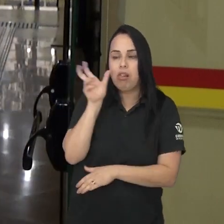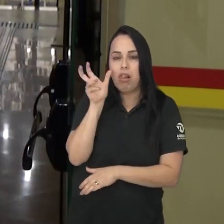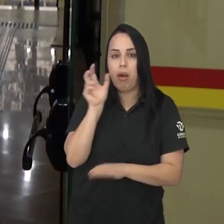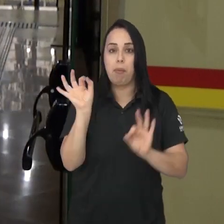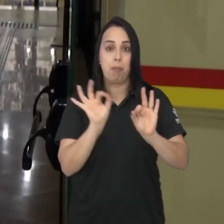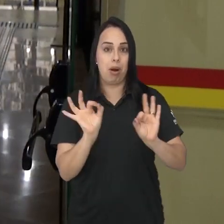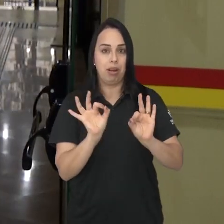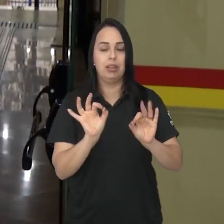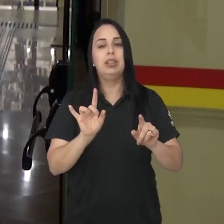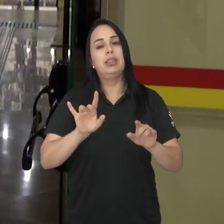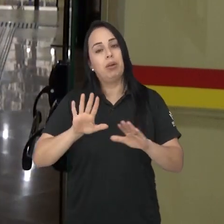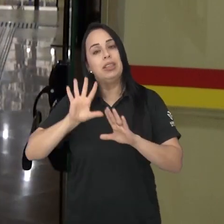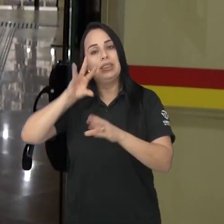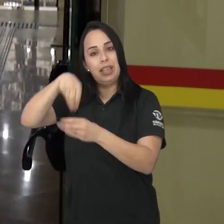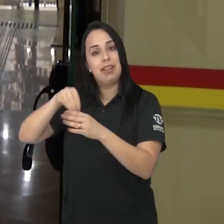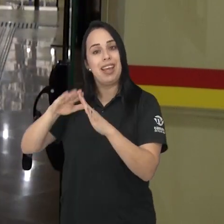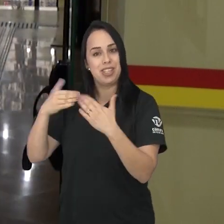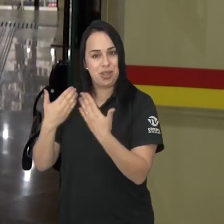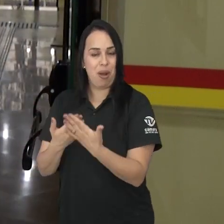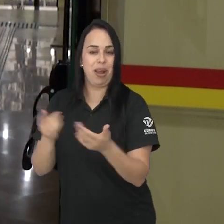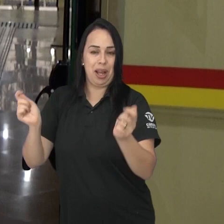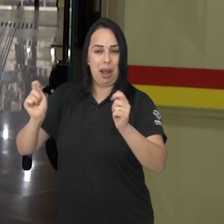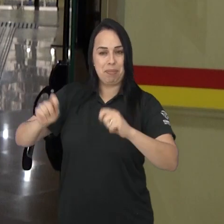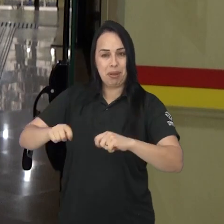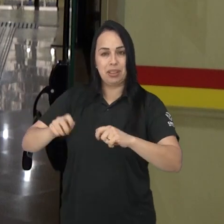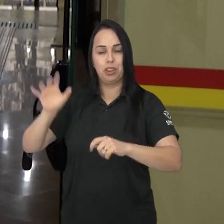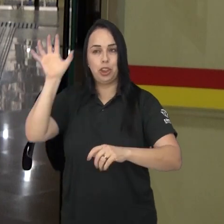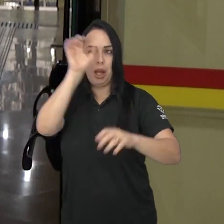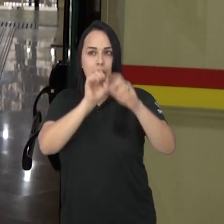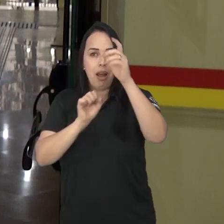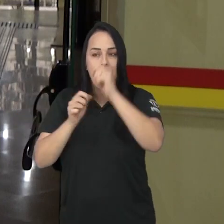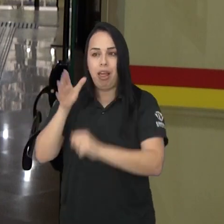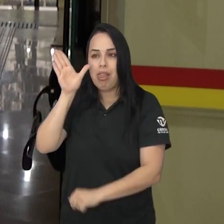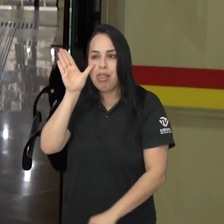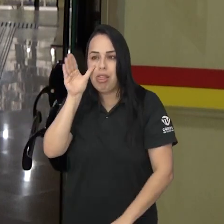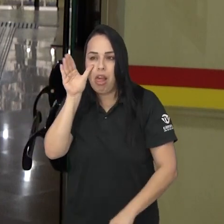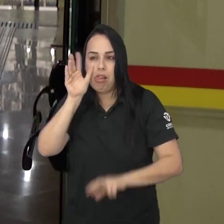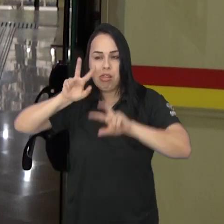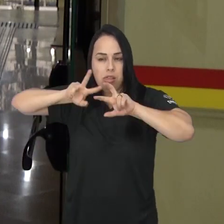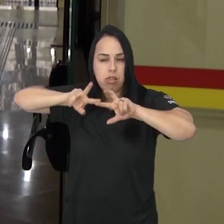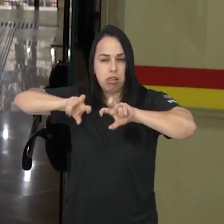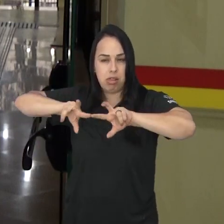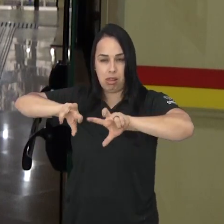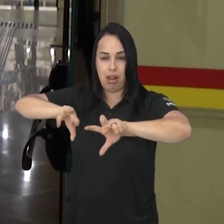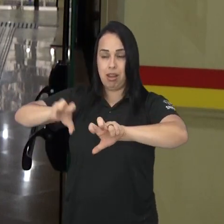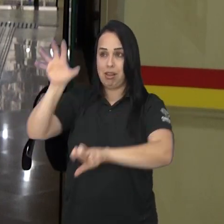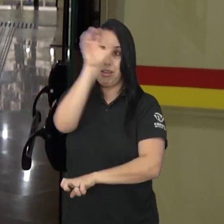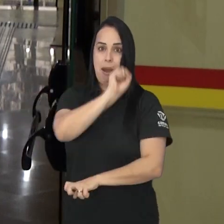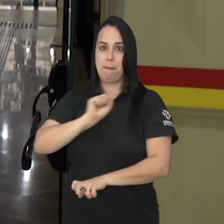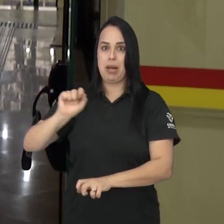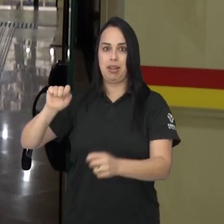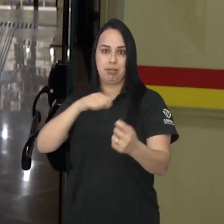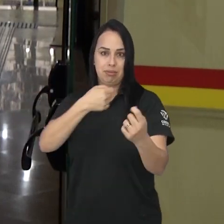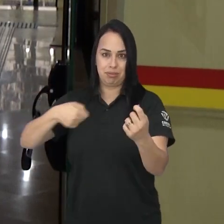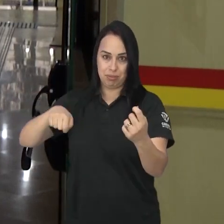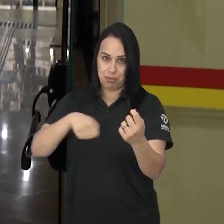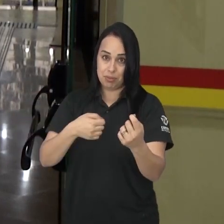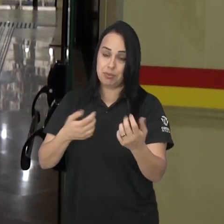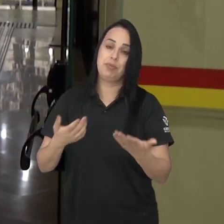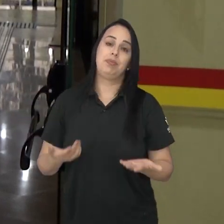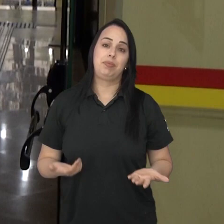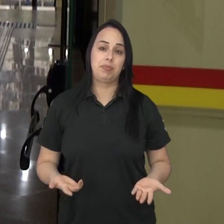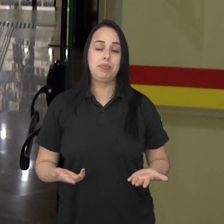com que o filho aprenda e na escola ele pode criar essa curiosidade e aí aprender algum